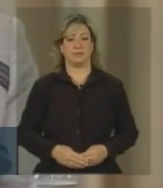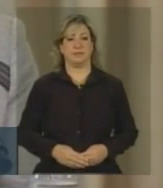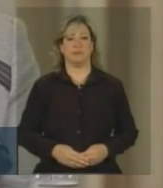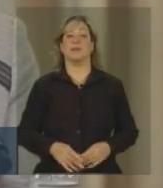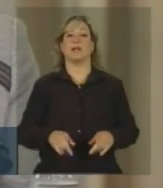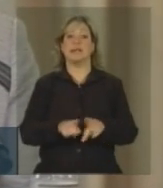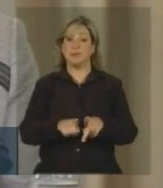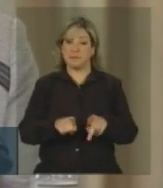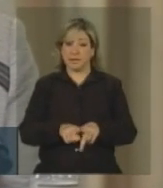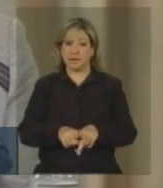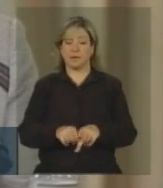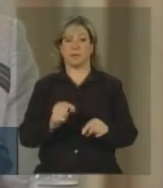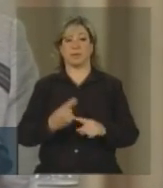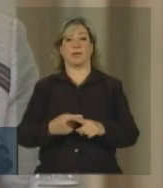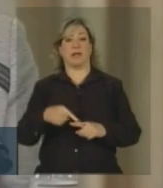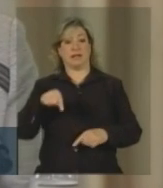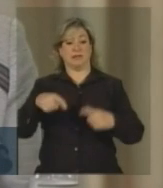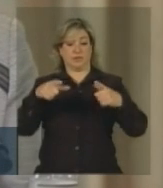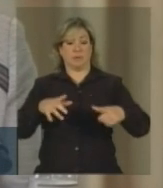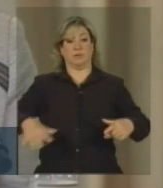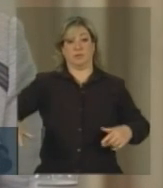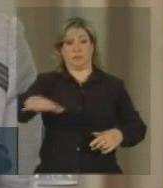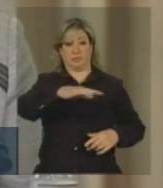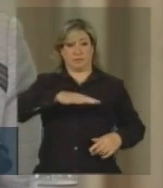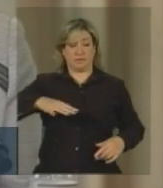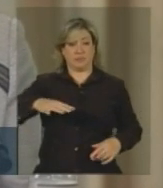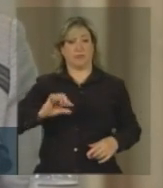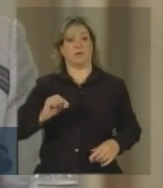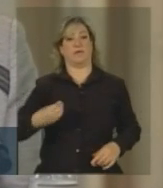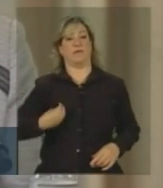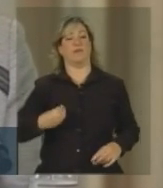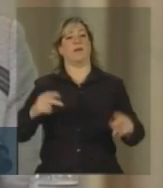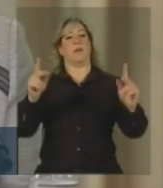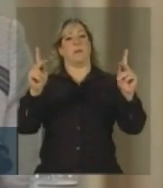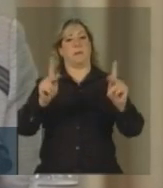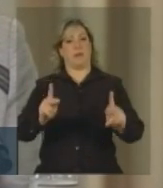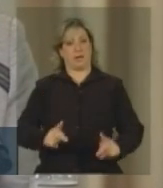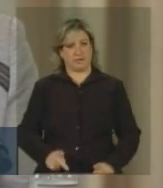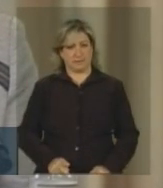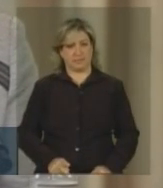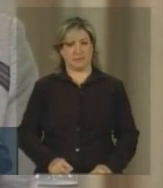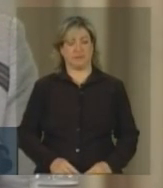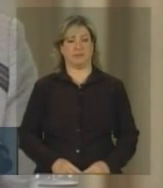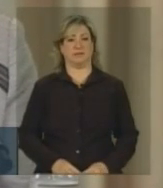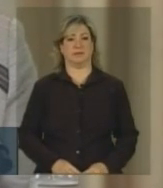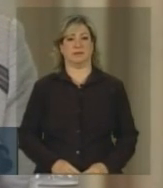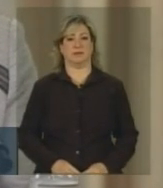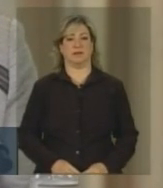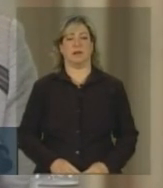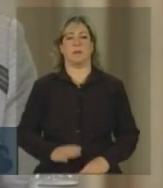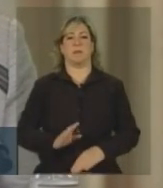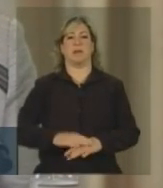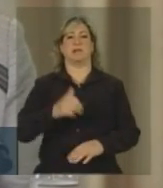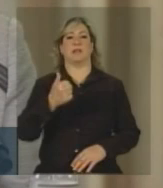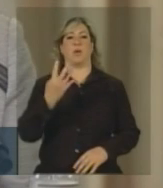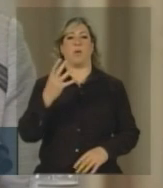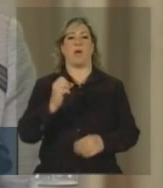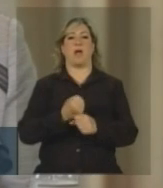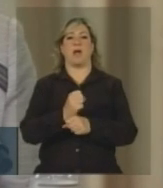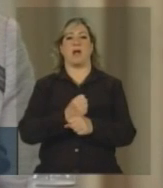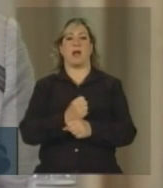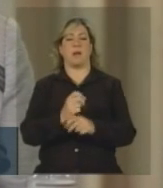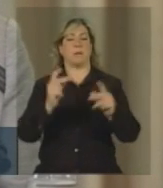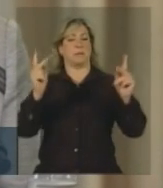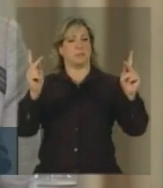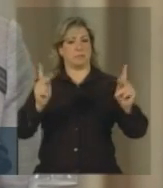E o fato de que esta é uma região que vive em paz por mais de 140 anos, é uma